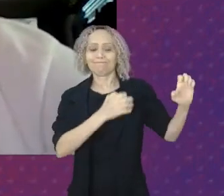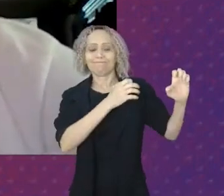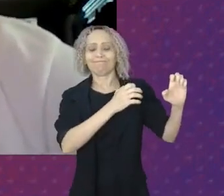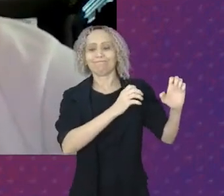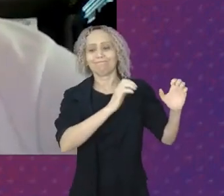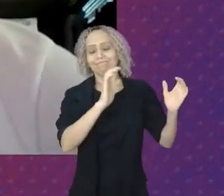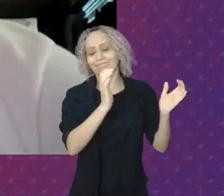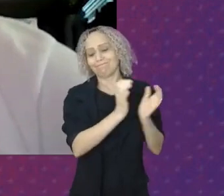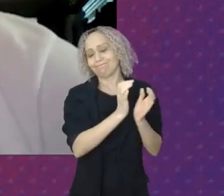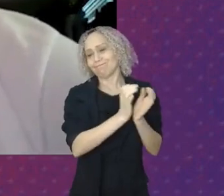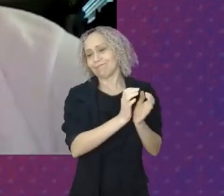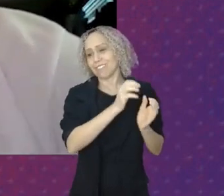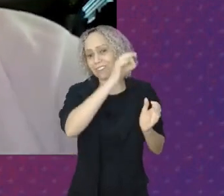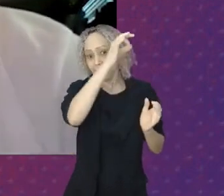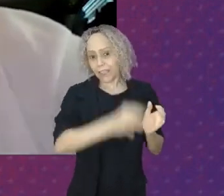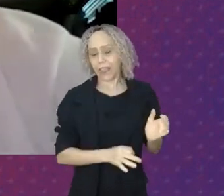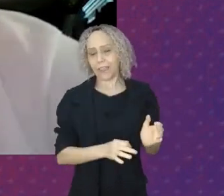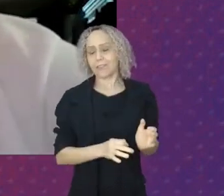sendo pautadas